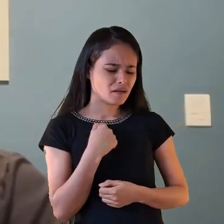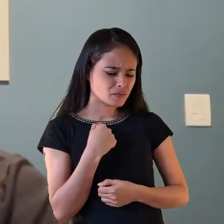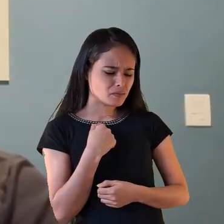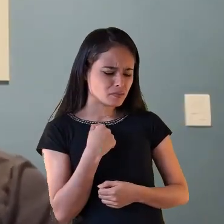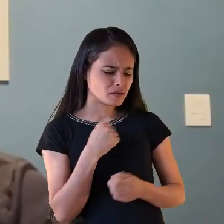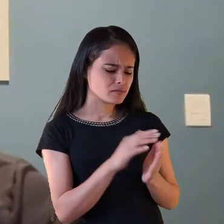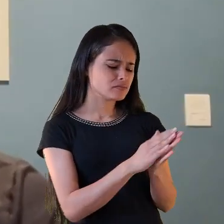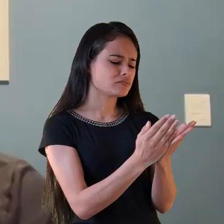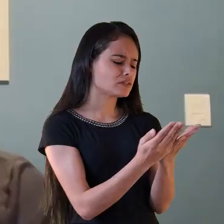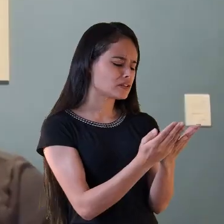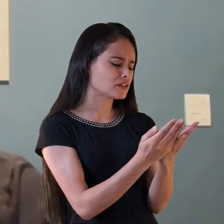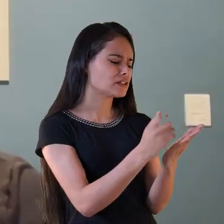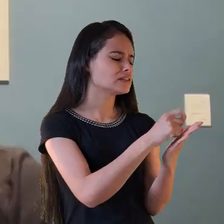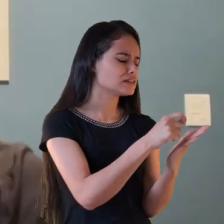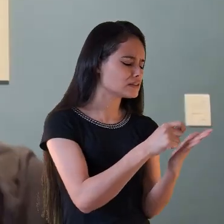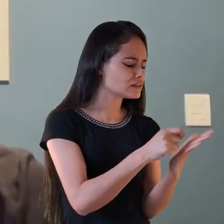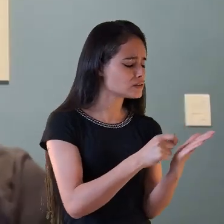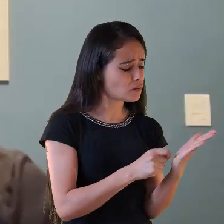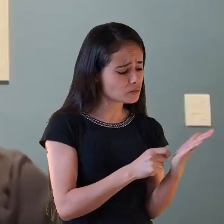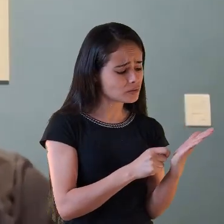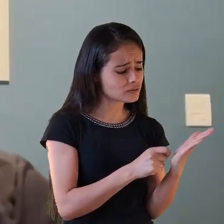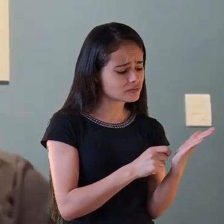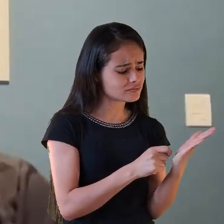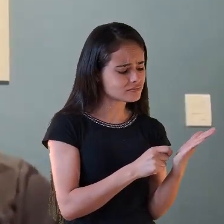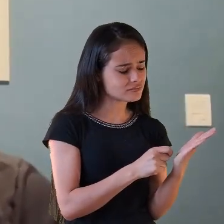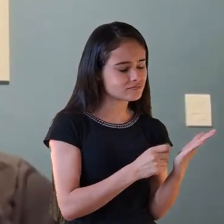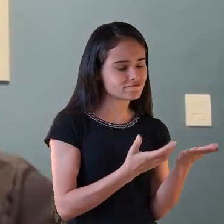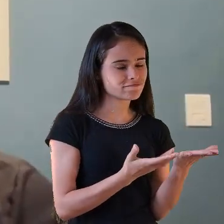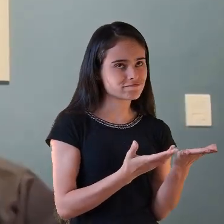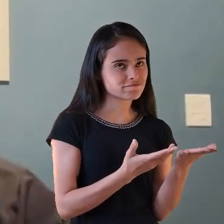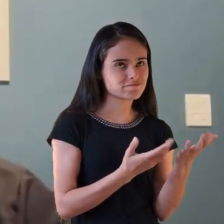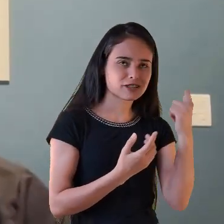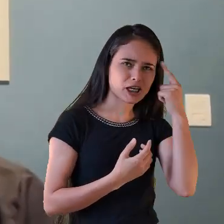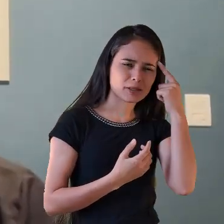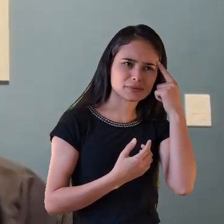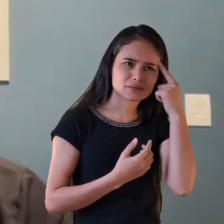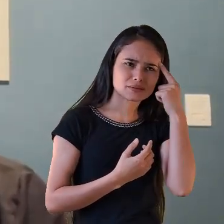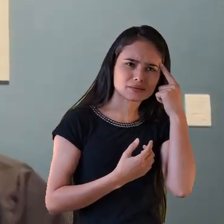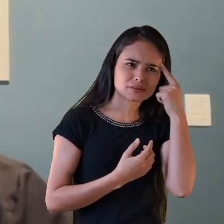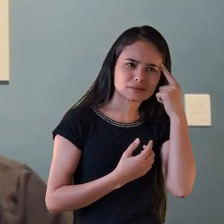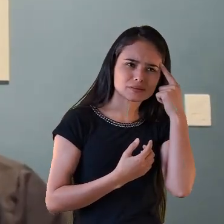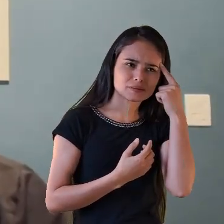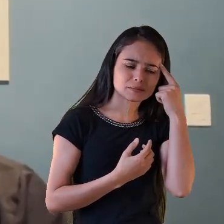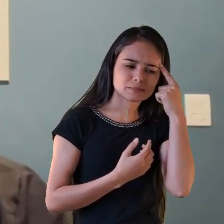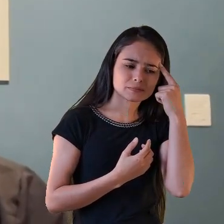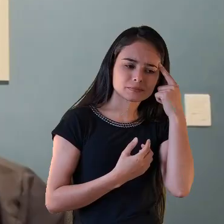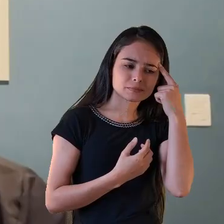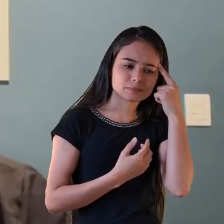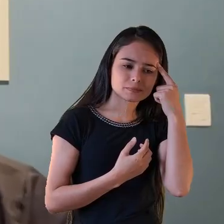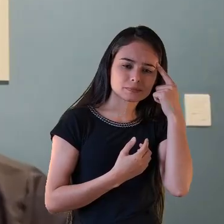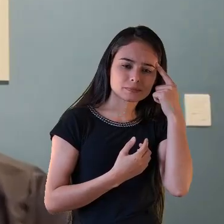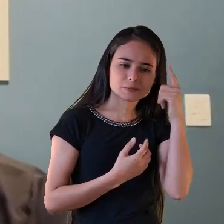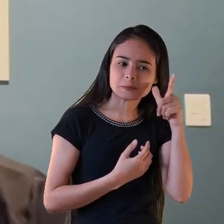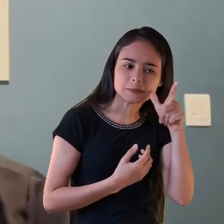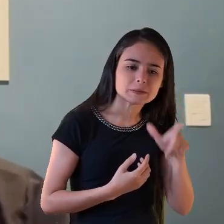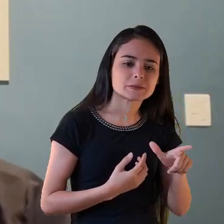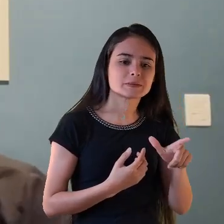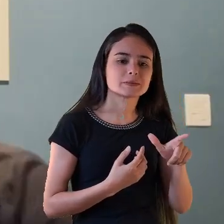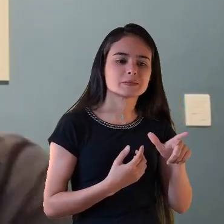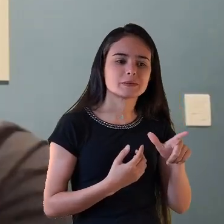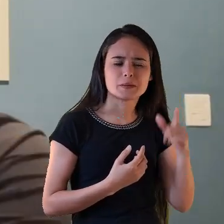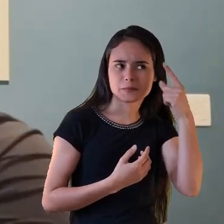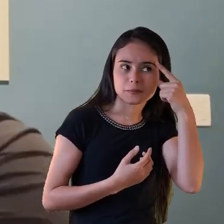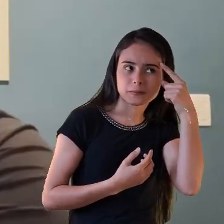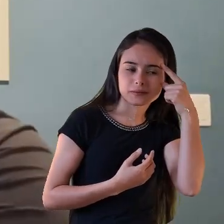sobretudo jornalista. Naturalmente escrevi um livro, que é o livro do Projeto Querino, mas ainda não me imagino